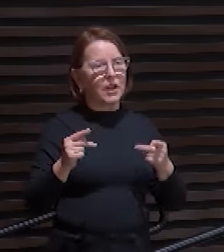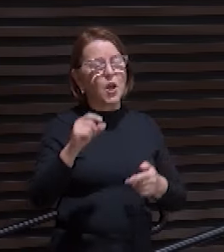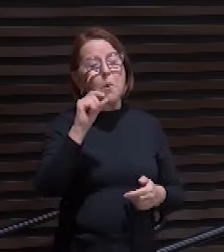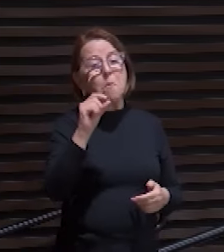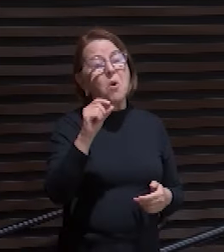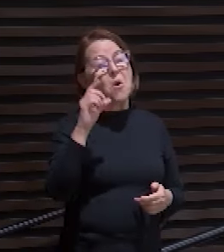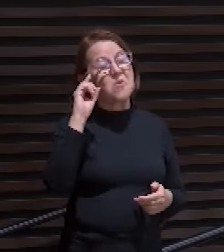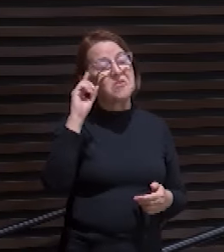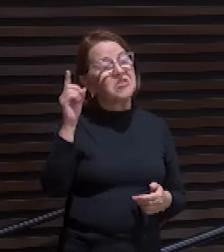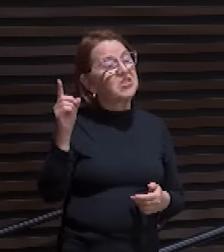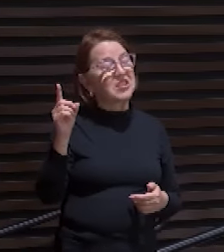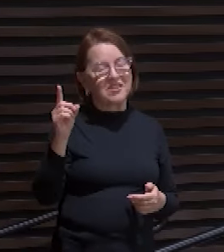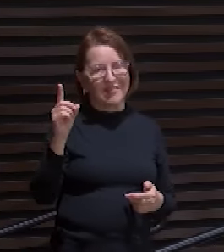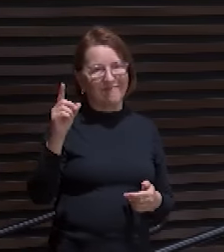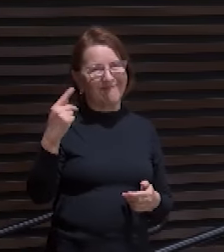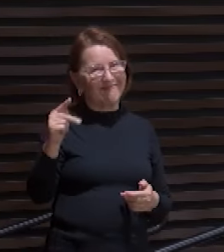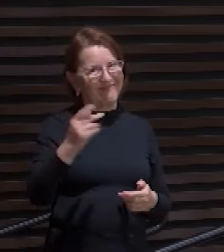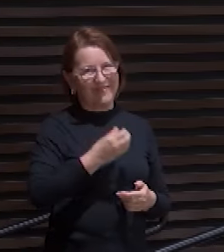vida.